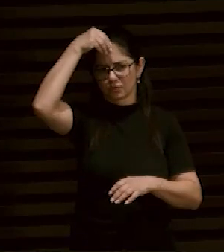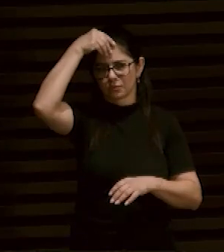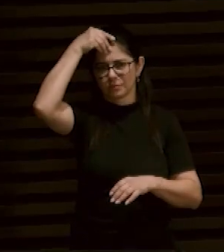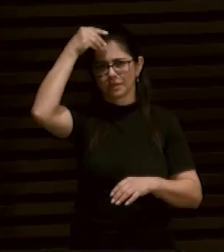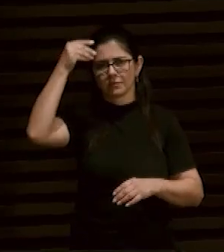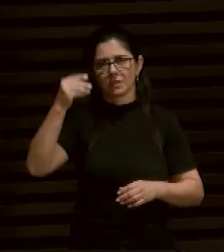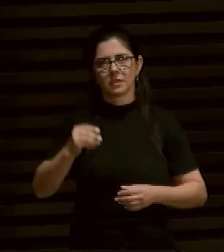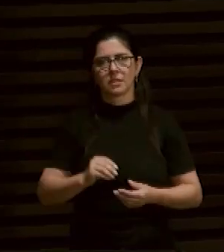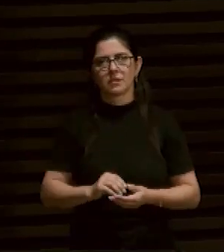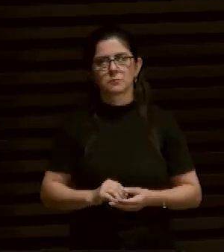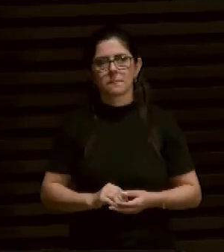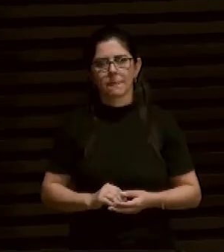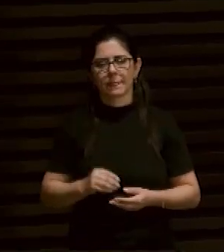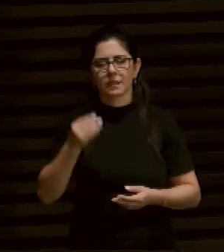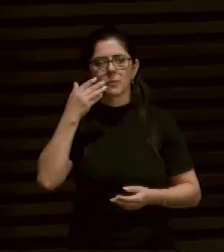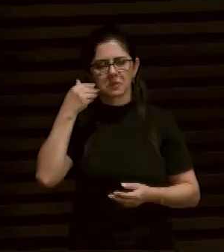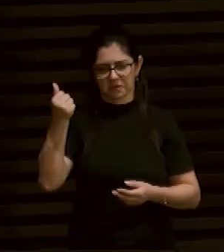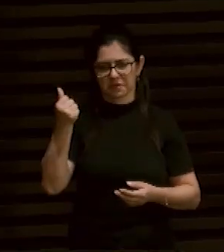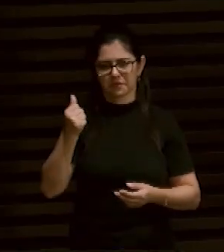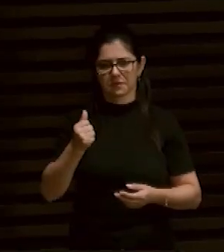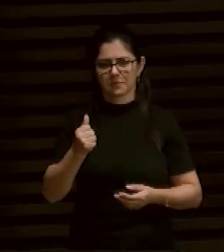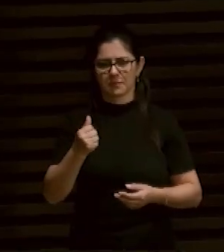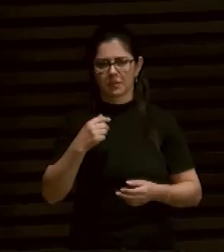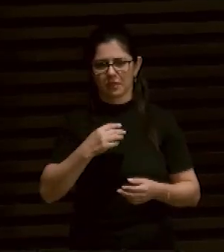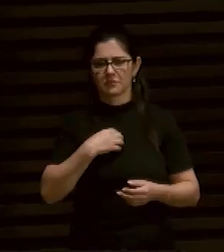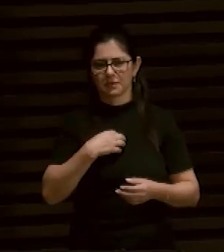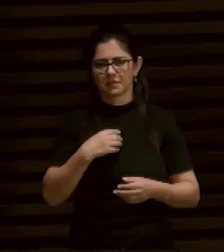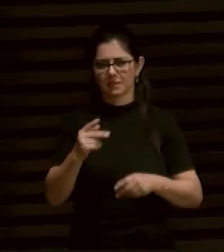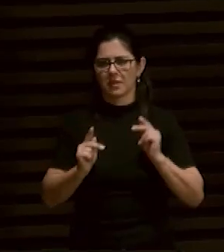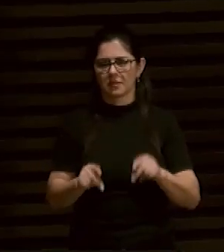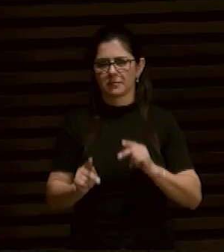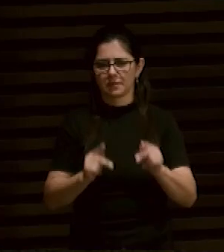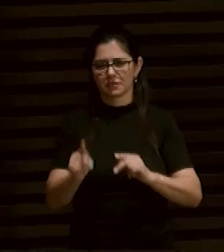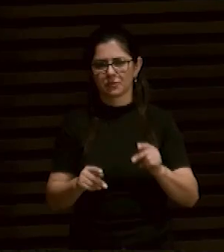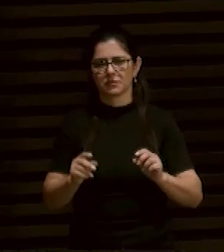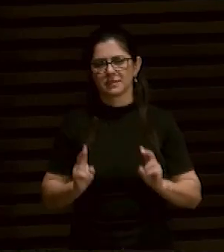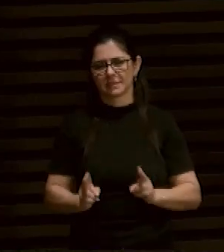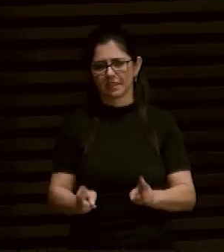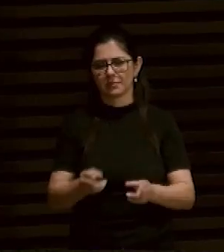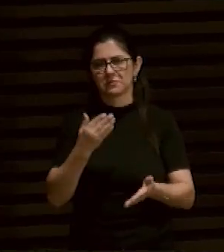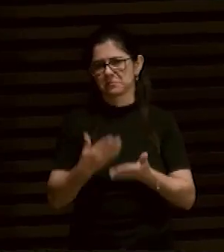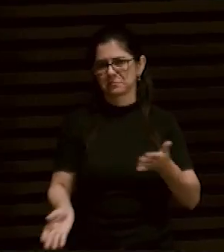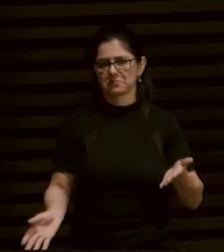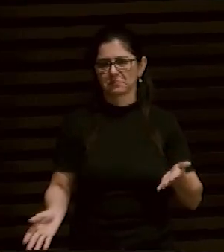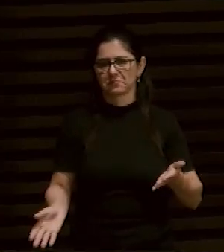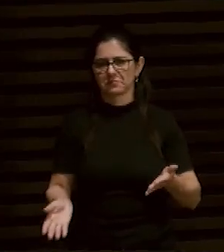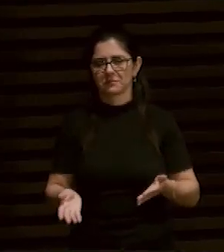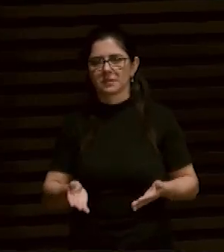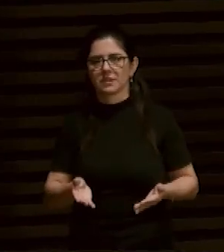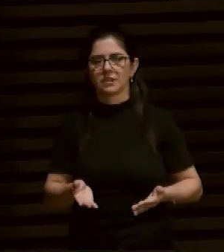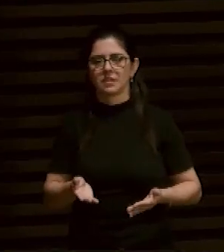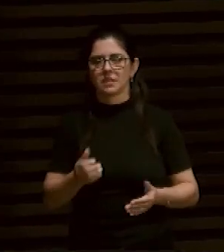humano cada vez mais esteja na perdição é cada vez mais trabalhar no seu coração a indiferença. E